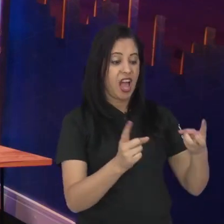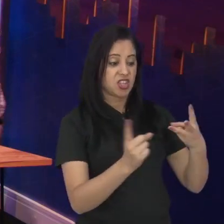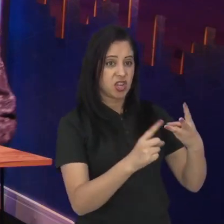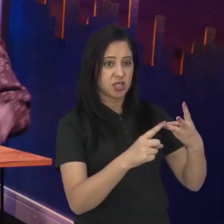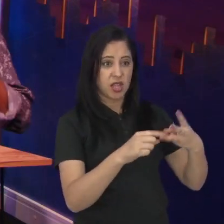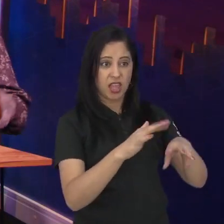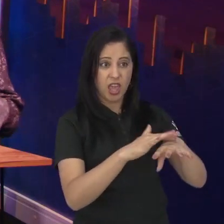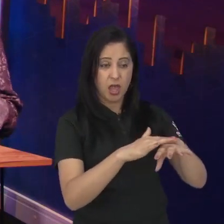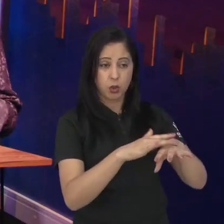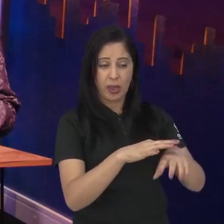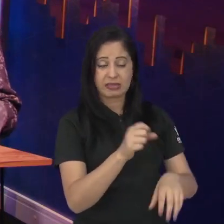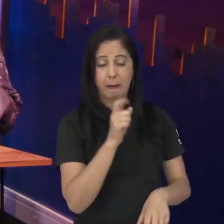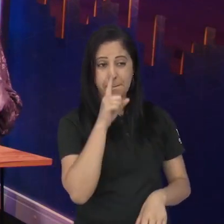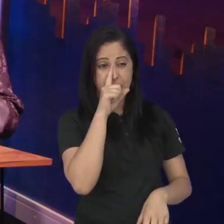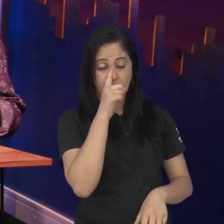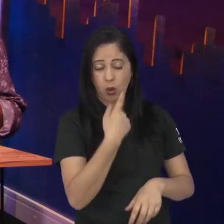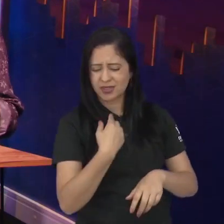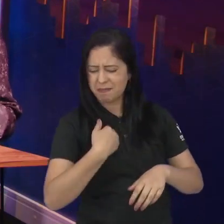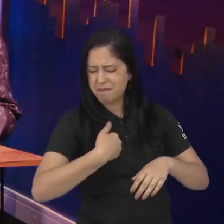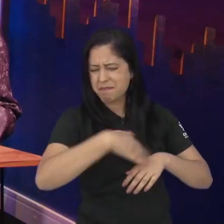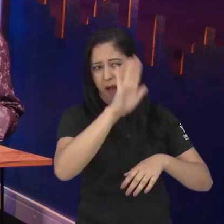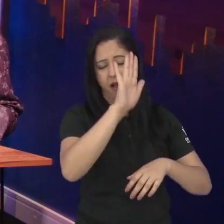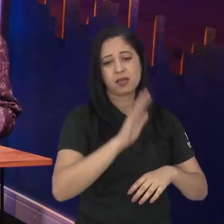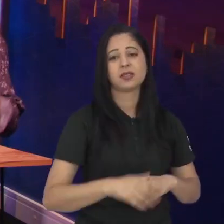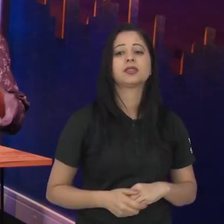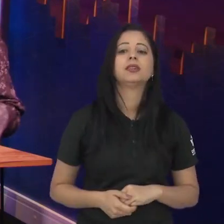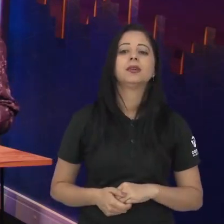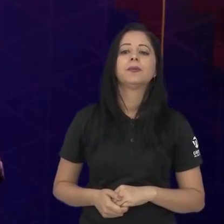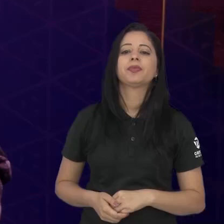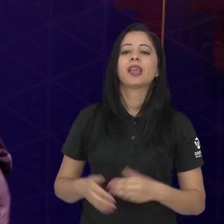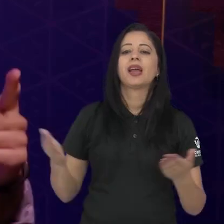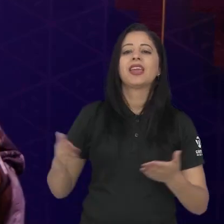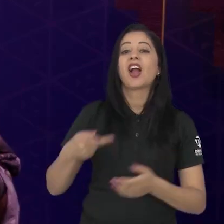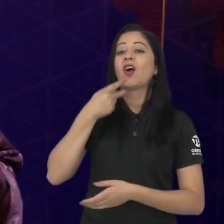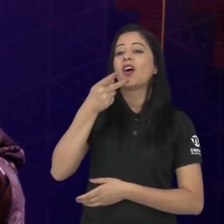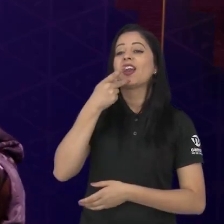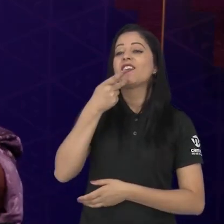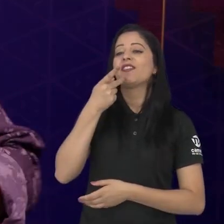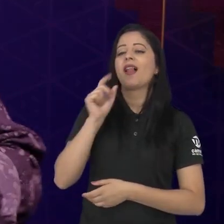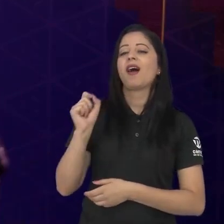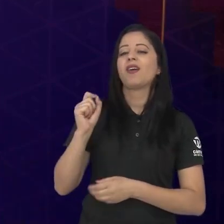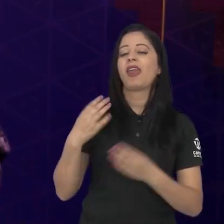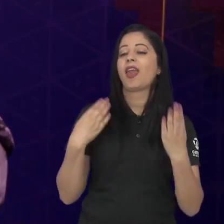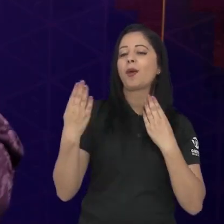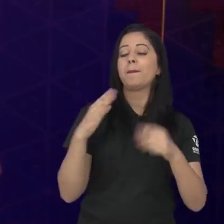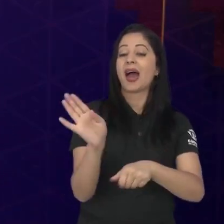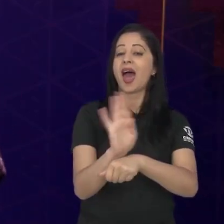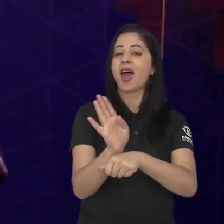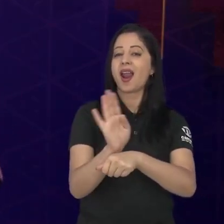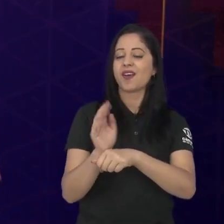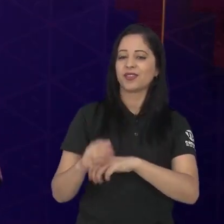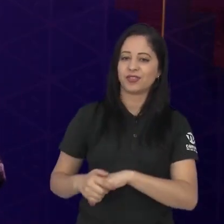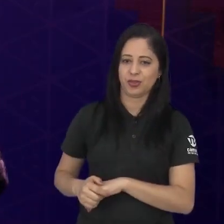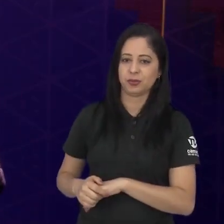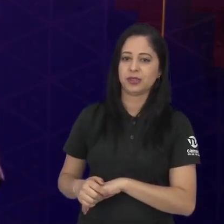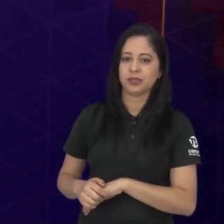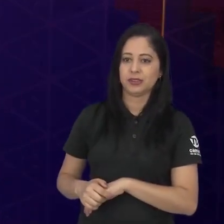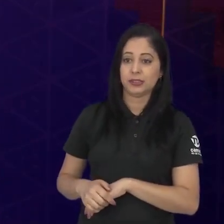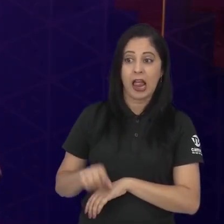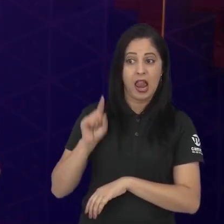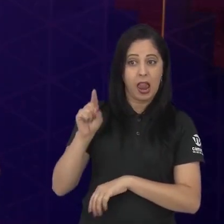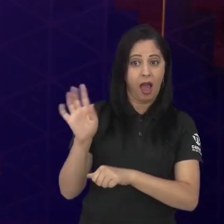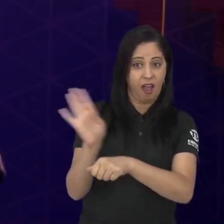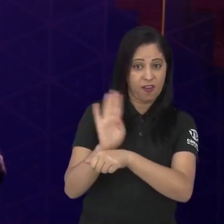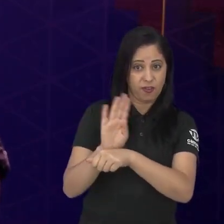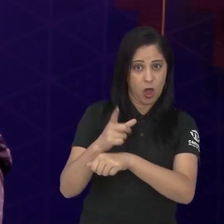perigosa. E agora, a gente falou um pouquinho da realidade, vamos falar um pouquinho da ficção agora. Vamos para a ficção. Porque na ficção também